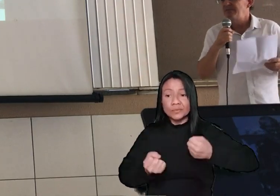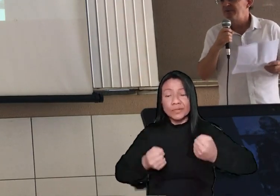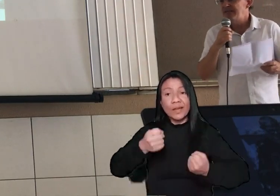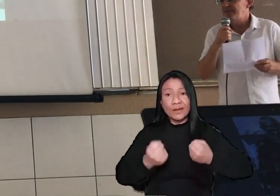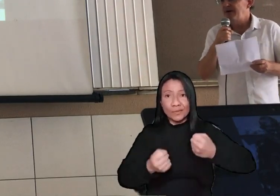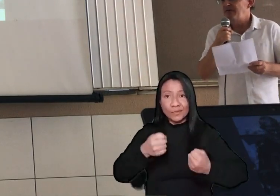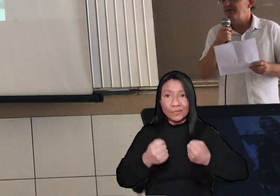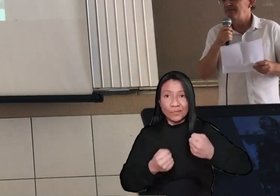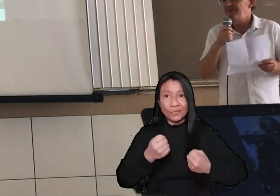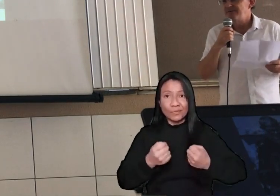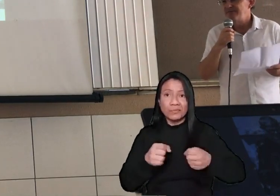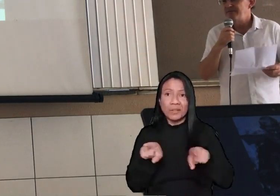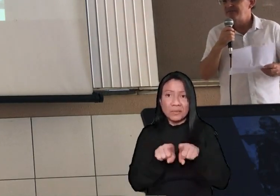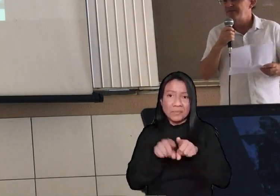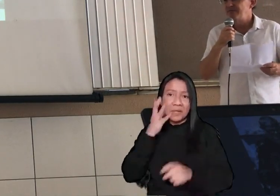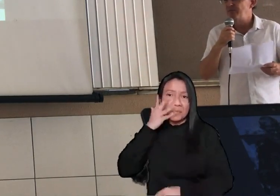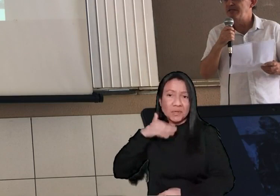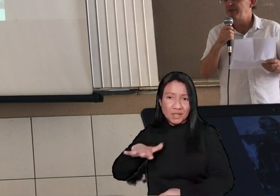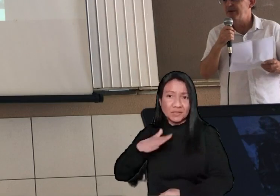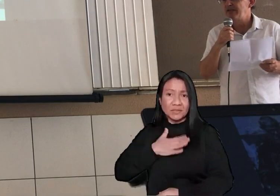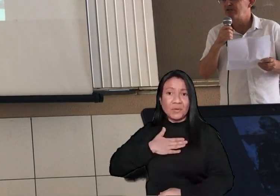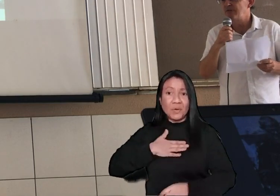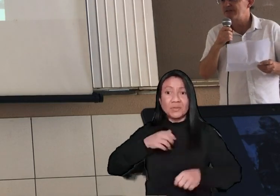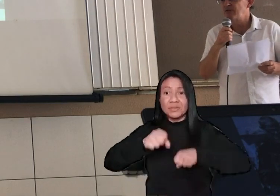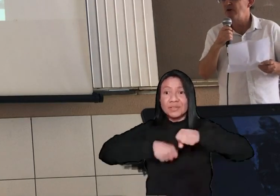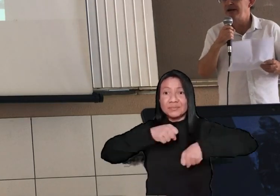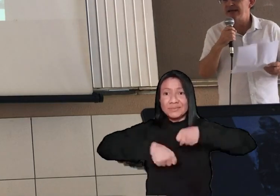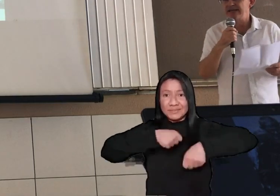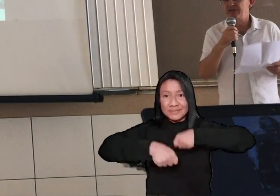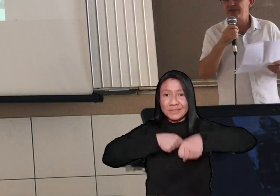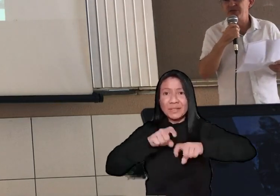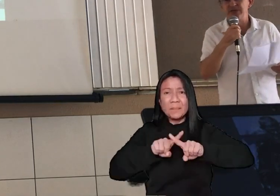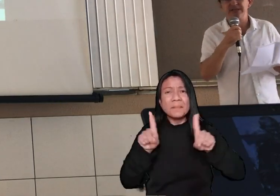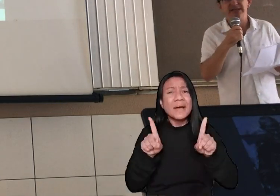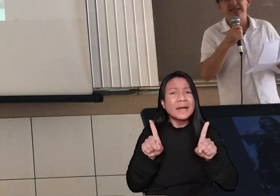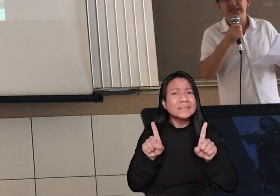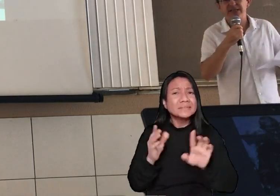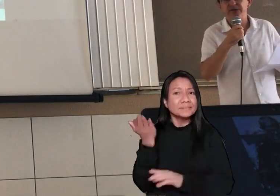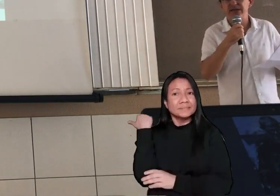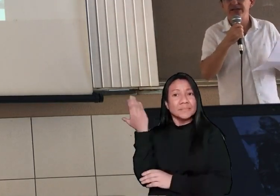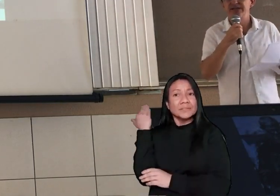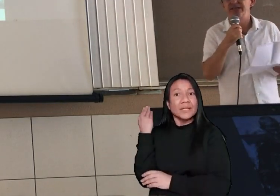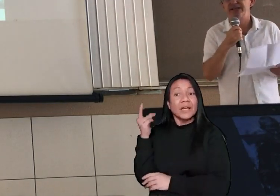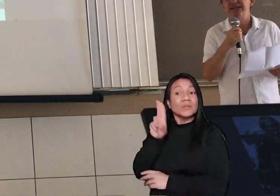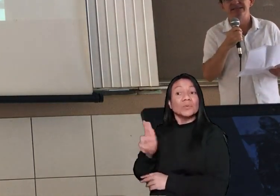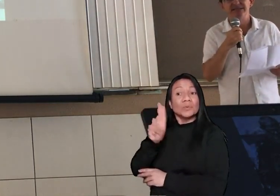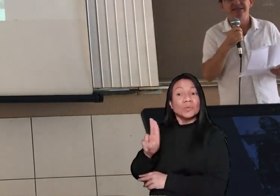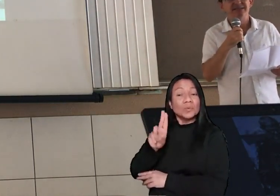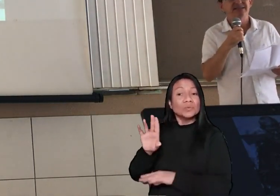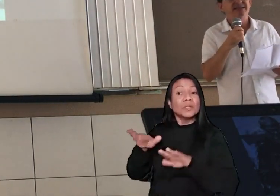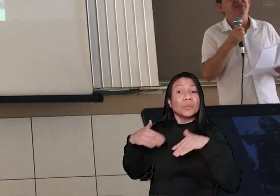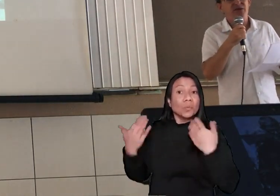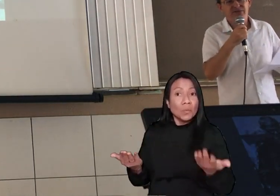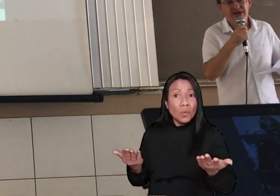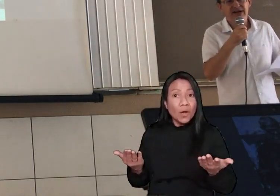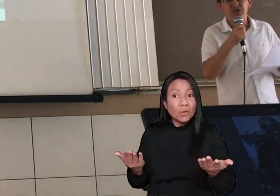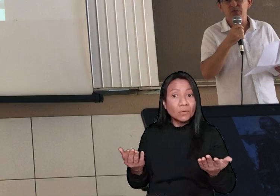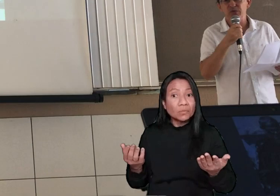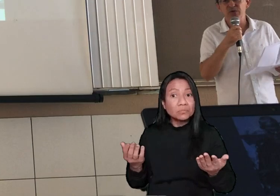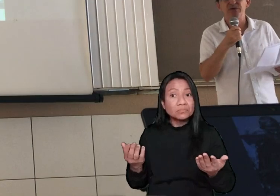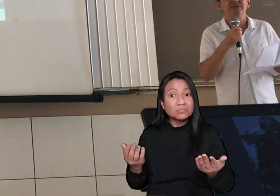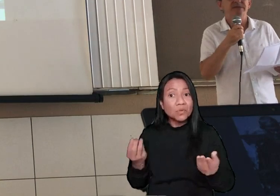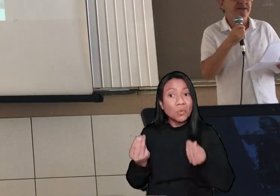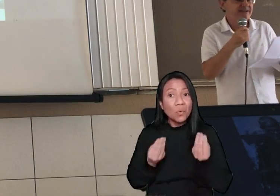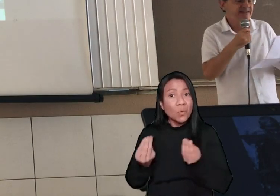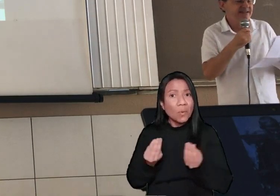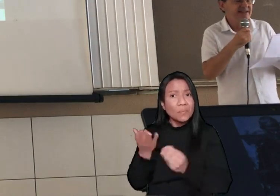locomoção principal, o principalmente a locomoção qual era das pessoas, 70, 80 anos atrás? O cavalo,